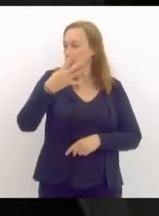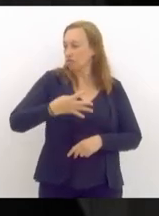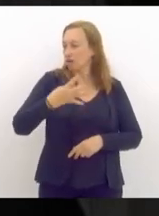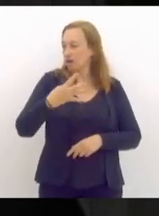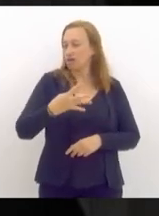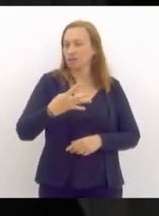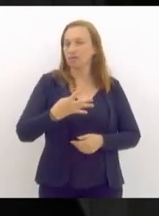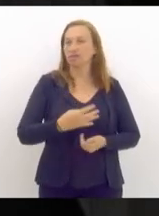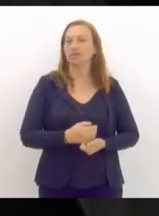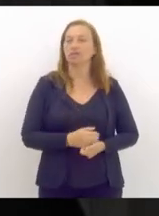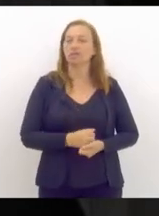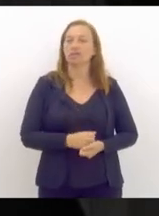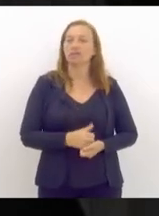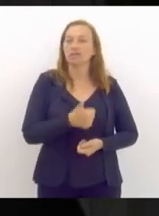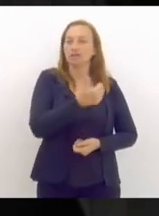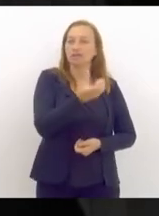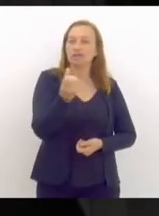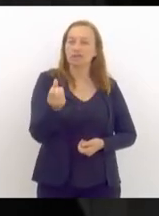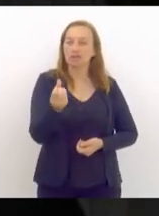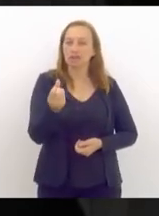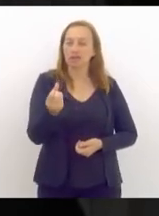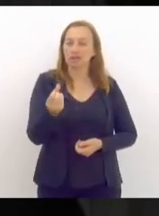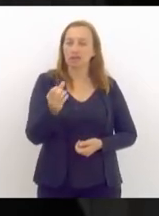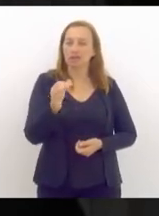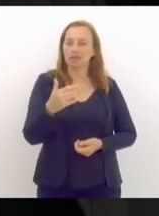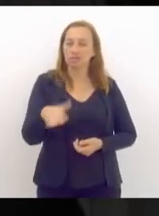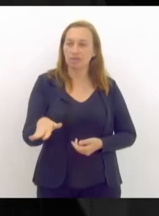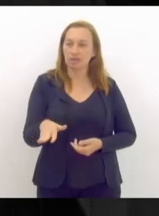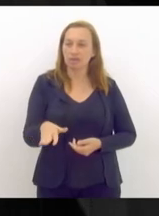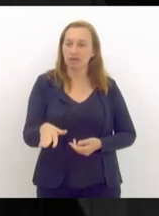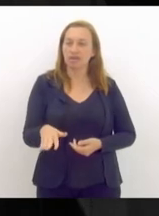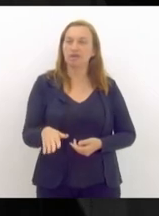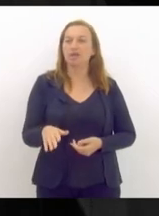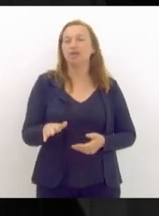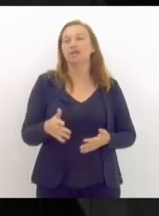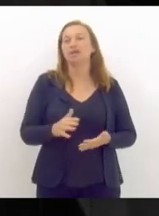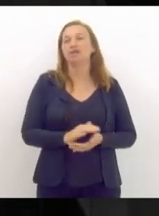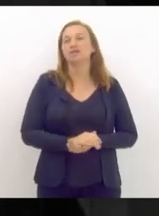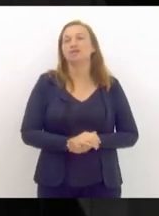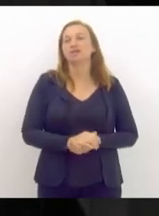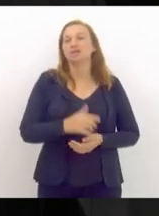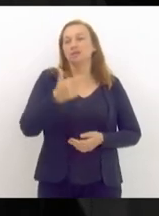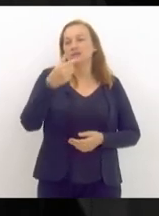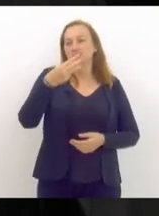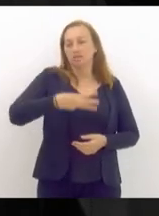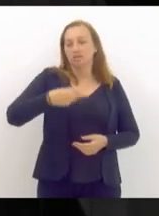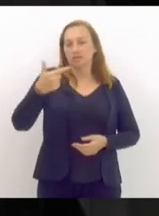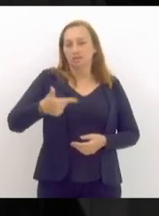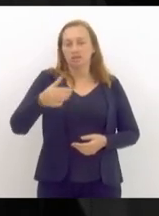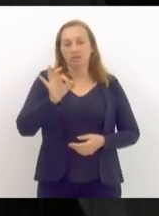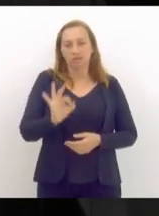mais 6,5, mas é um sobre outro, o que der de diferença para os 32%.